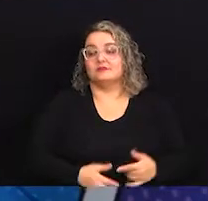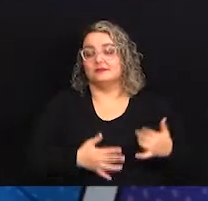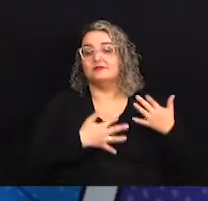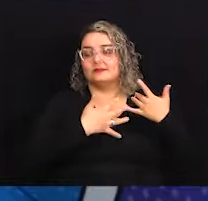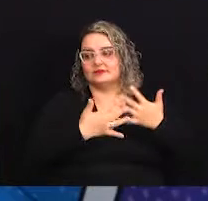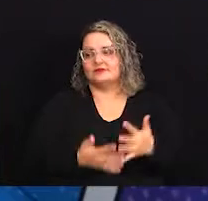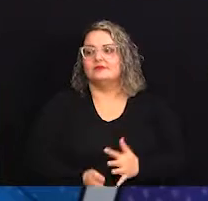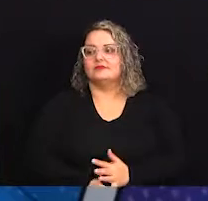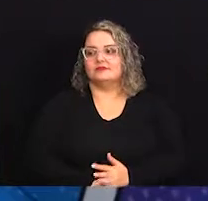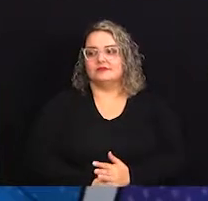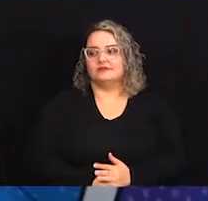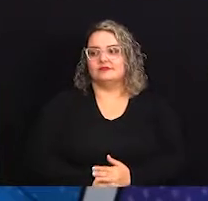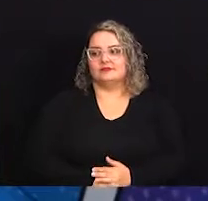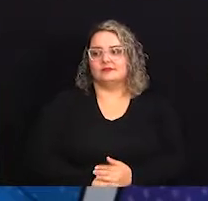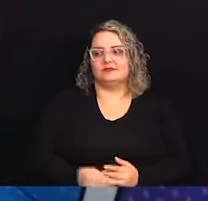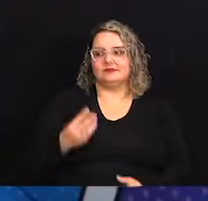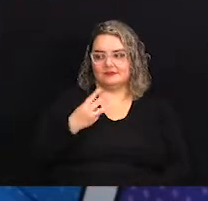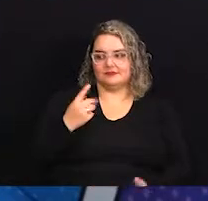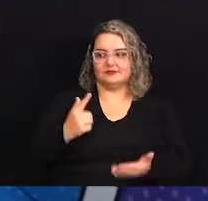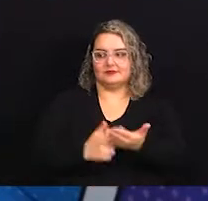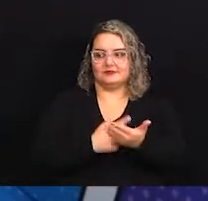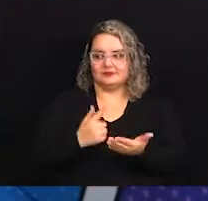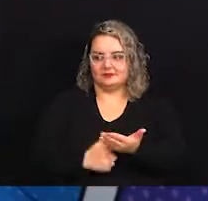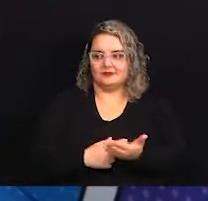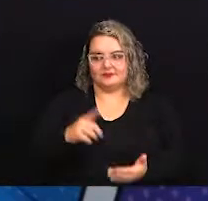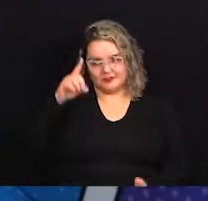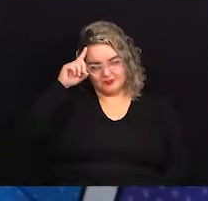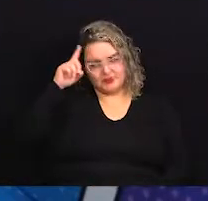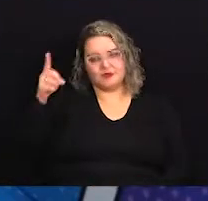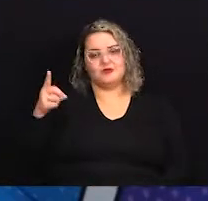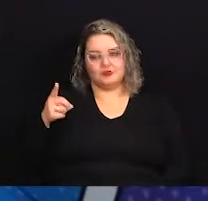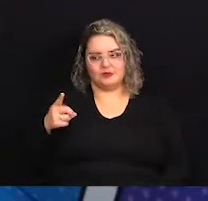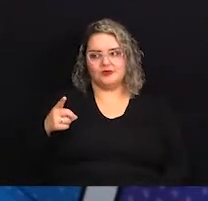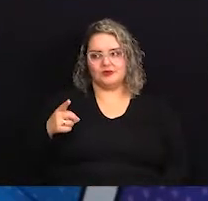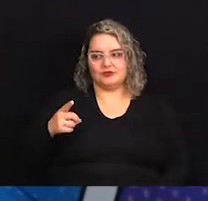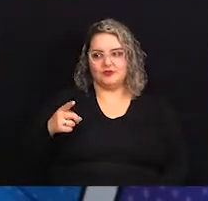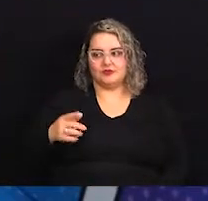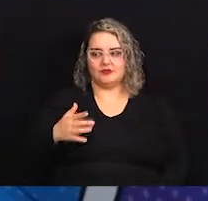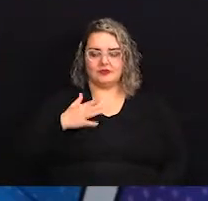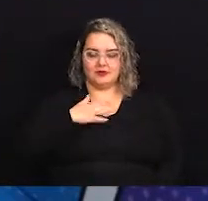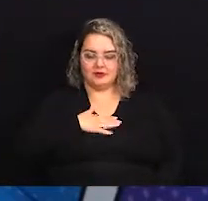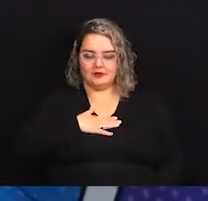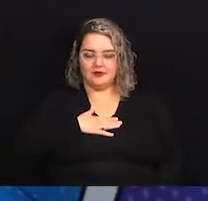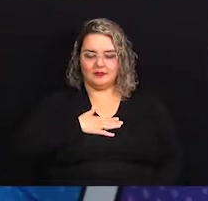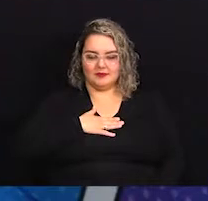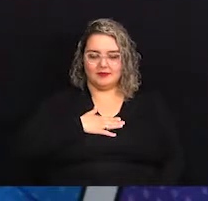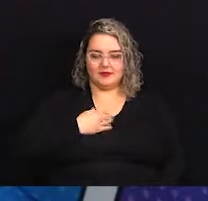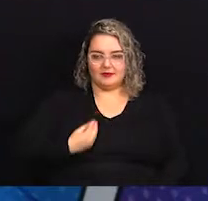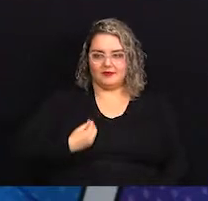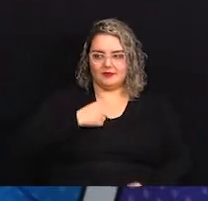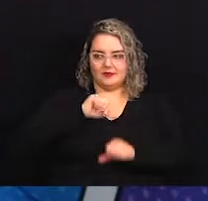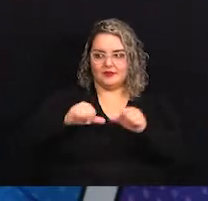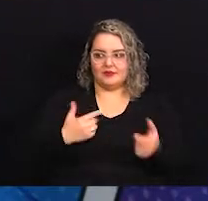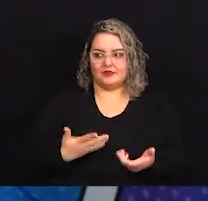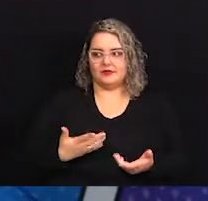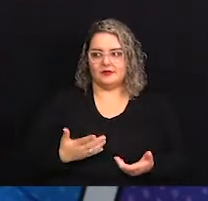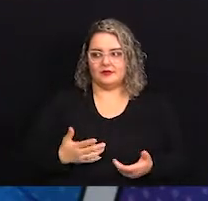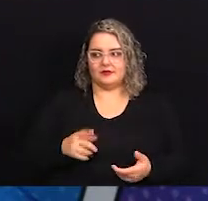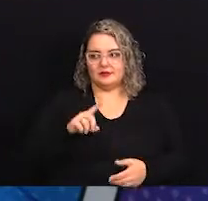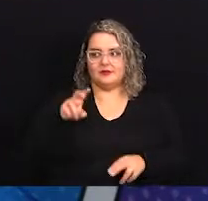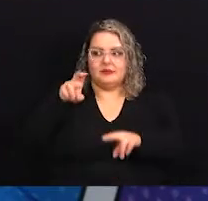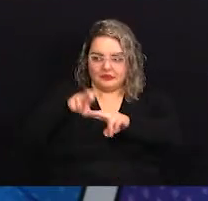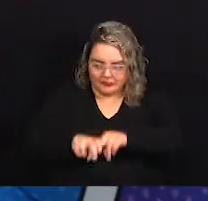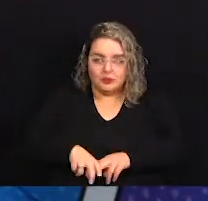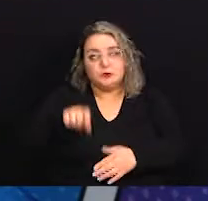na verdade, a escaletar o terceiro livro da série O Dia em que a Minha Vida Mudou. Escaletar é escrever as primeiras ideias, assim, não escrever,